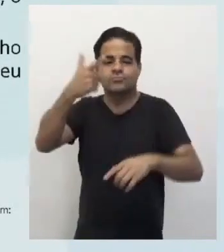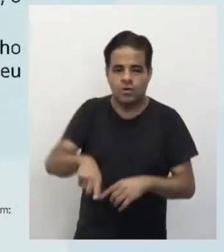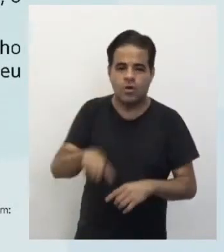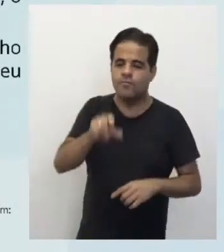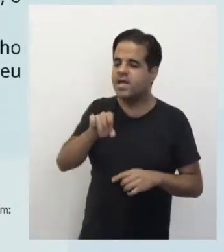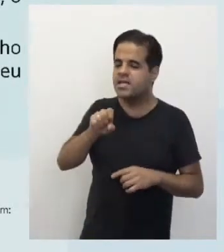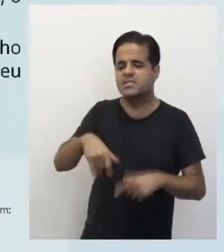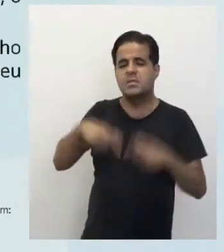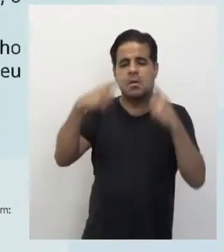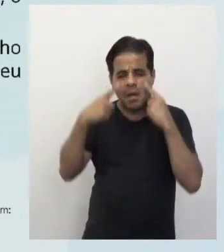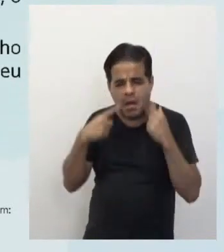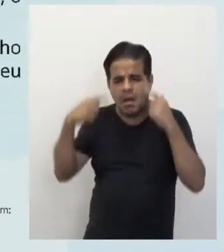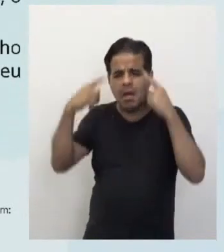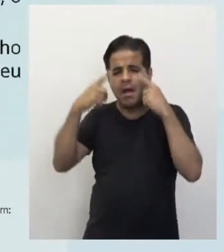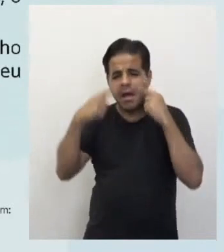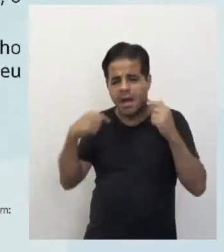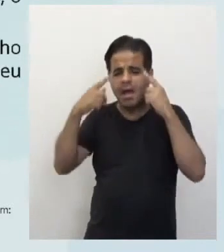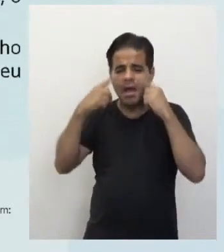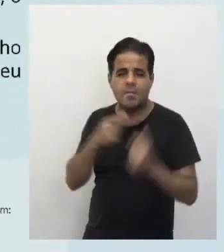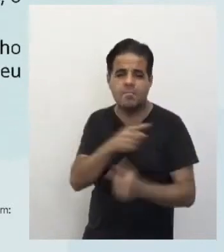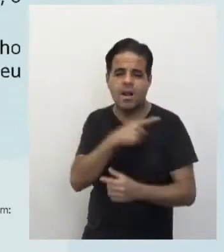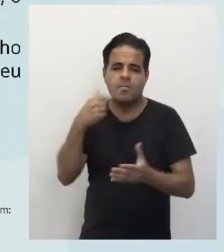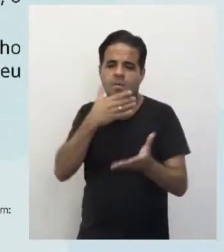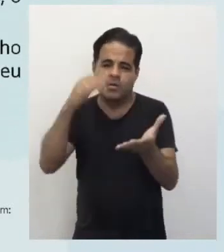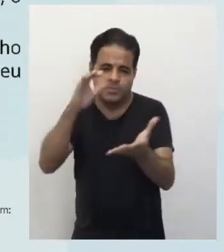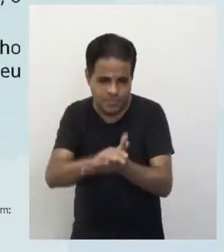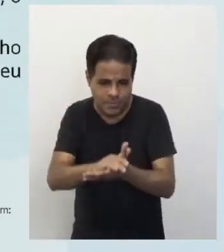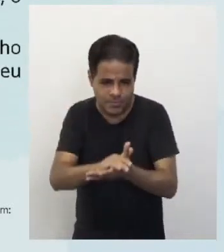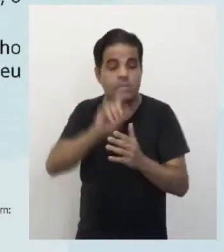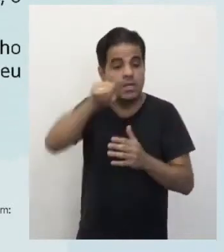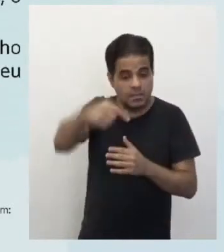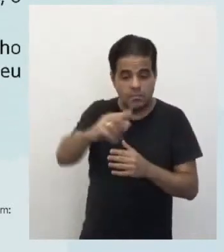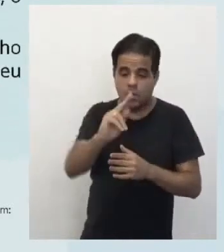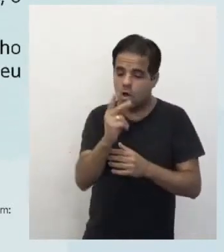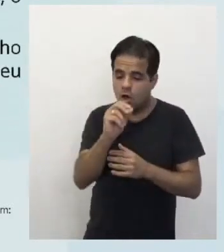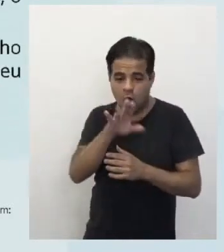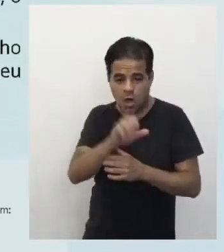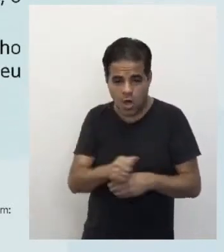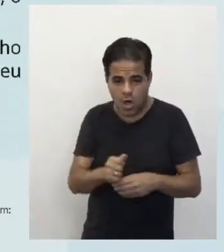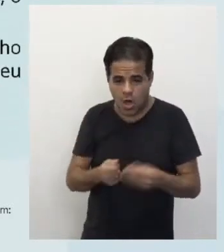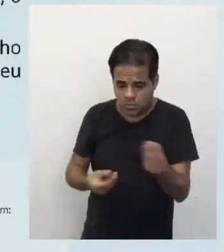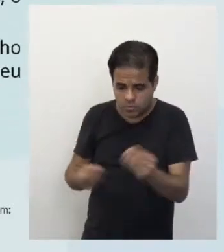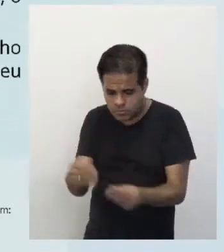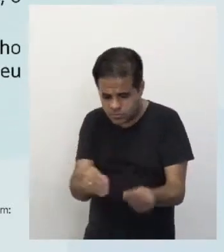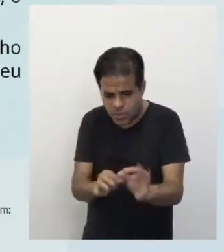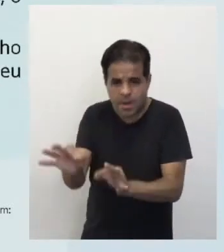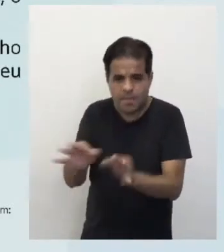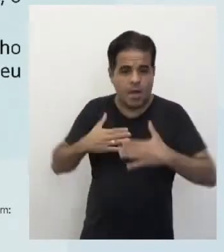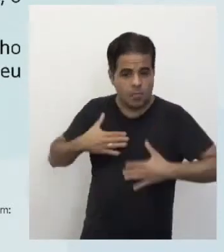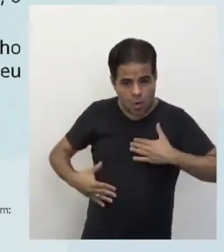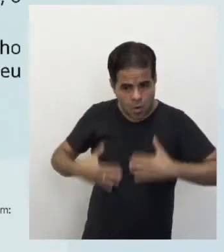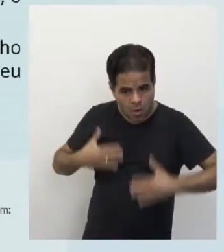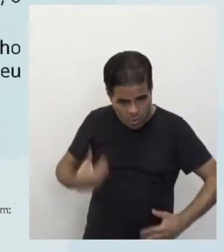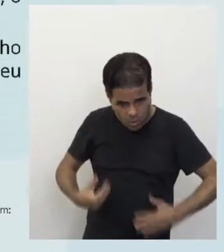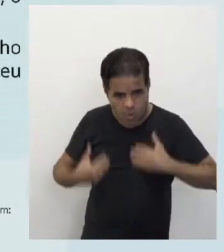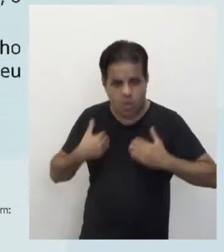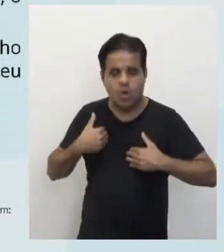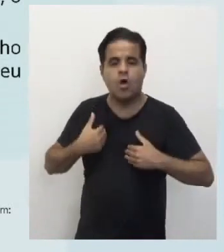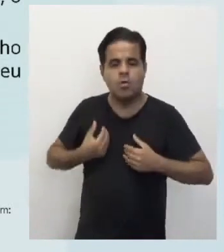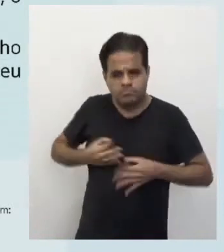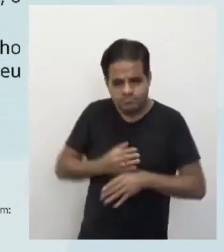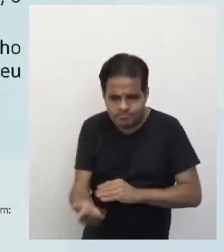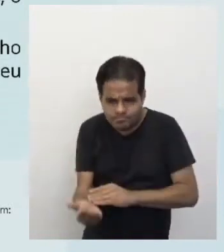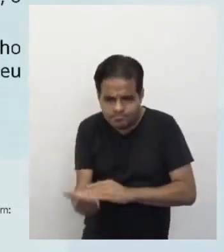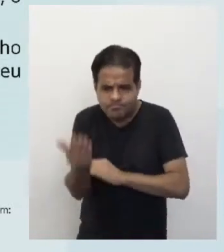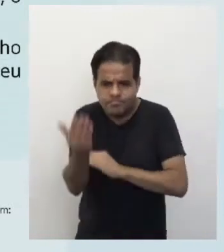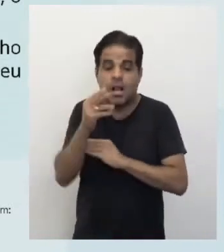do esposo. E quando Horus reconstituía o corpo do pai, concluindo a sua ressurreição,